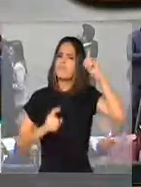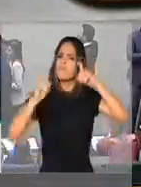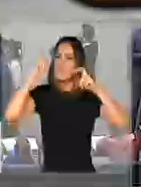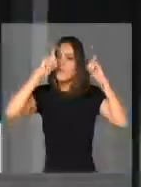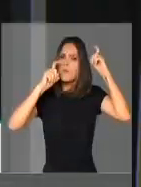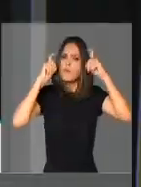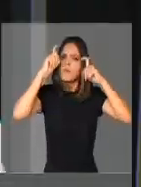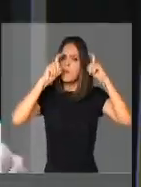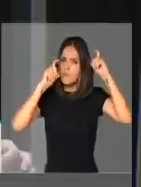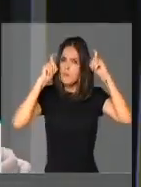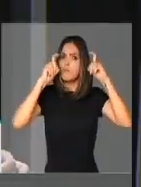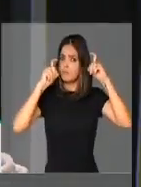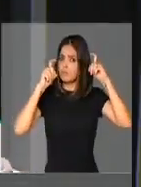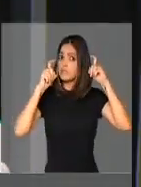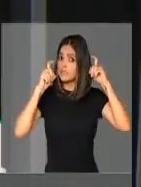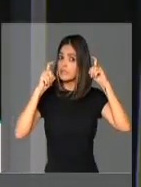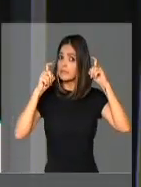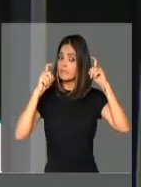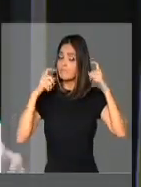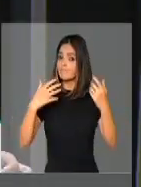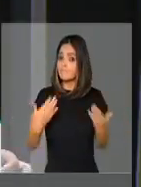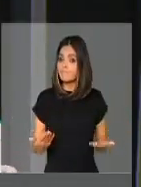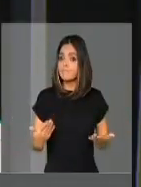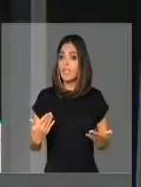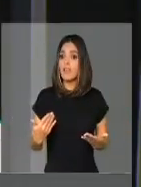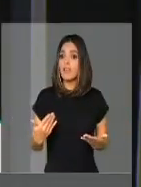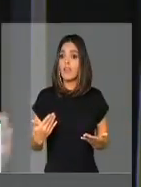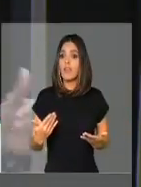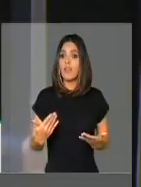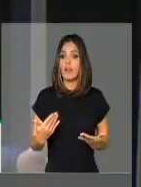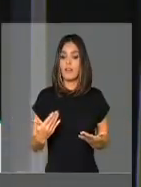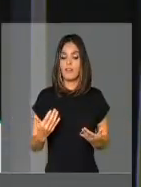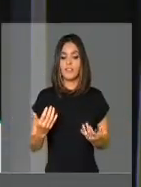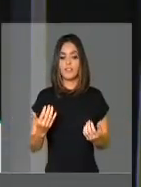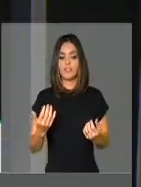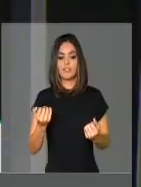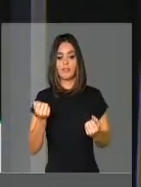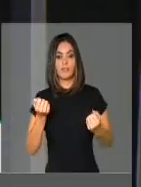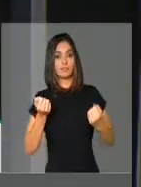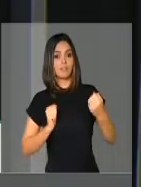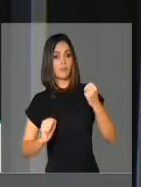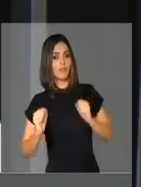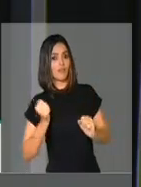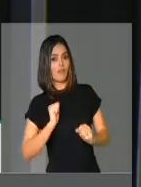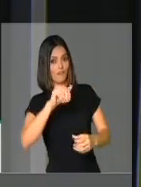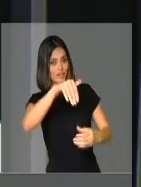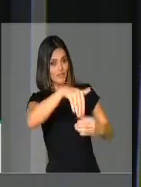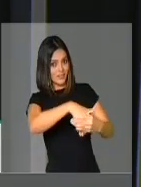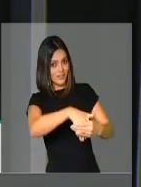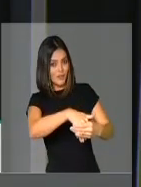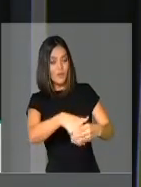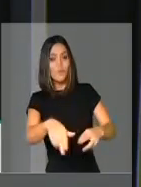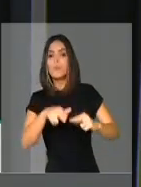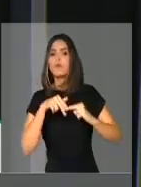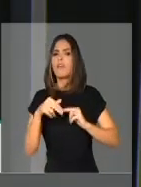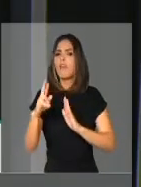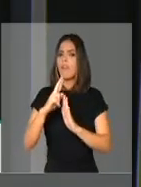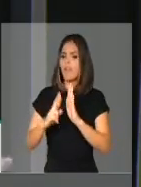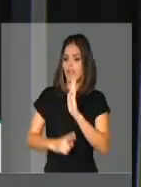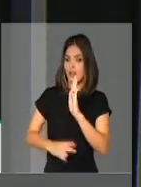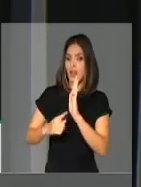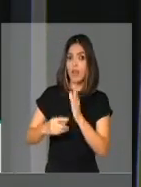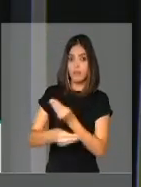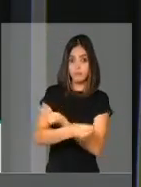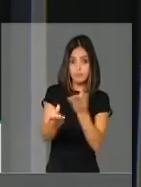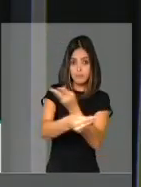preocupação com uma votação apressada dessa matéria, porque o relatório foi